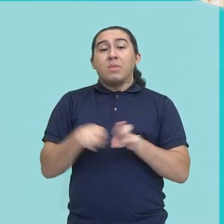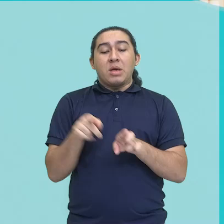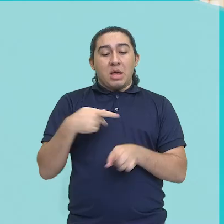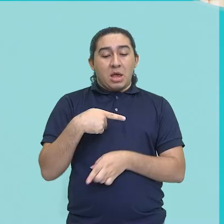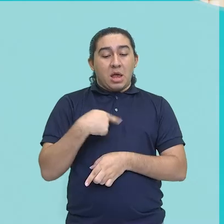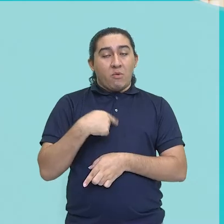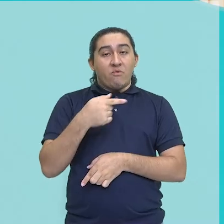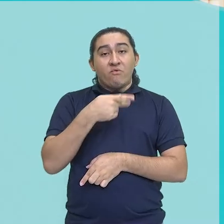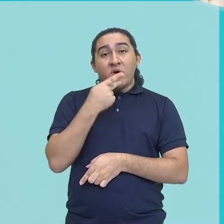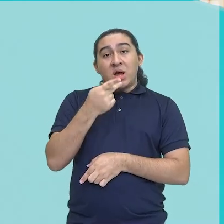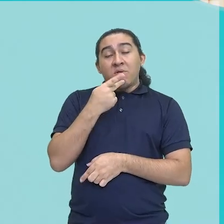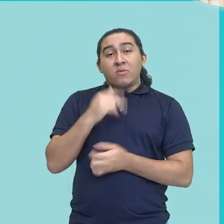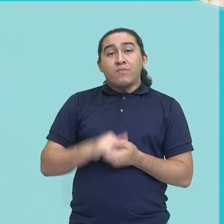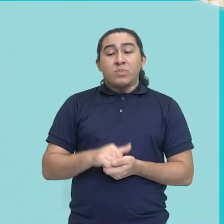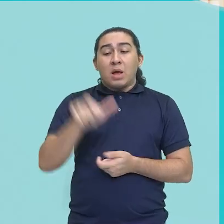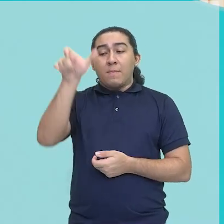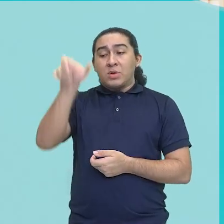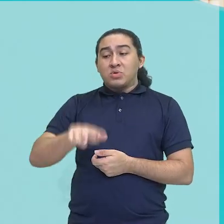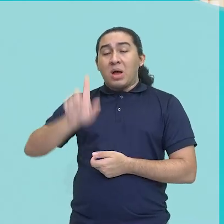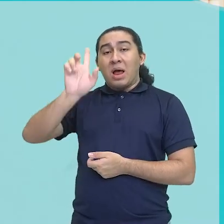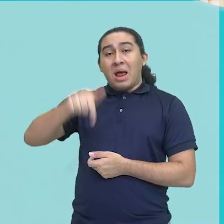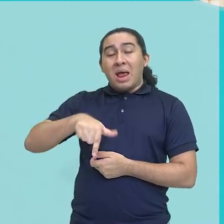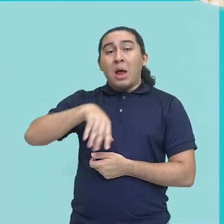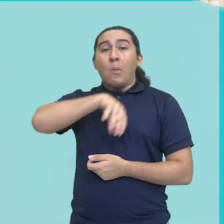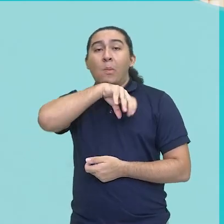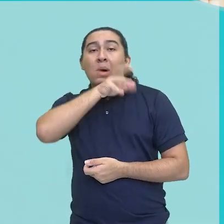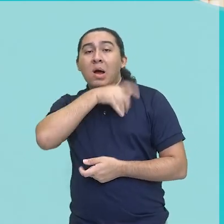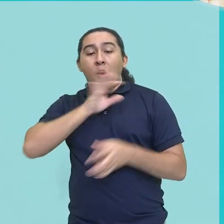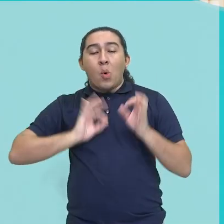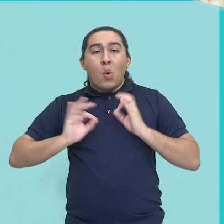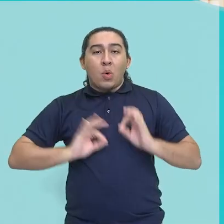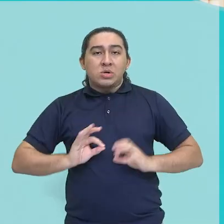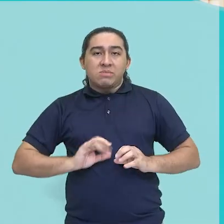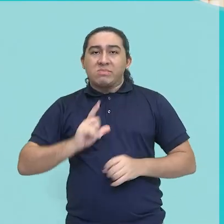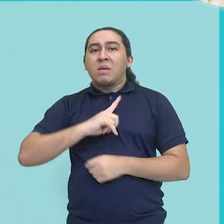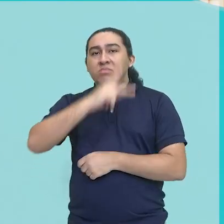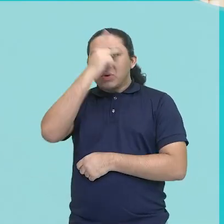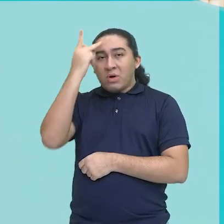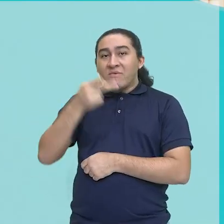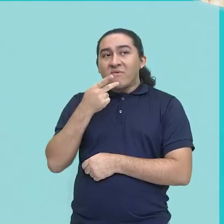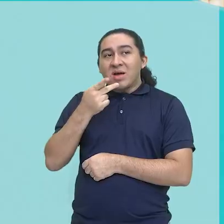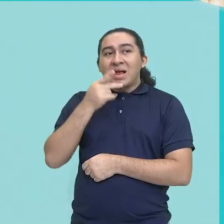digo, fulano é uma onça. Né? Muita gente fala isso, né? Quando a